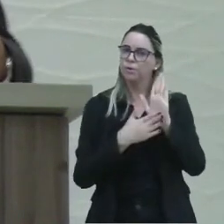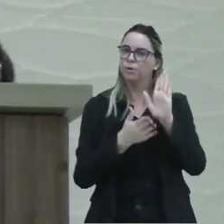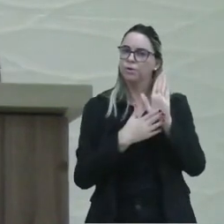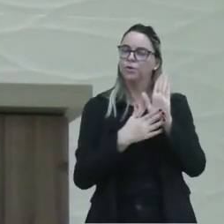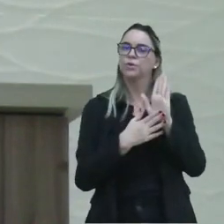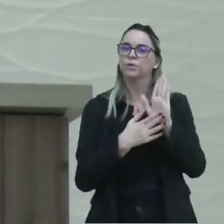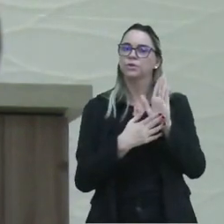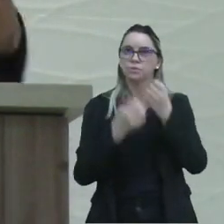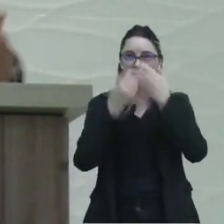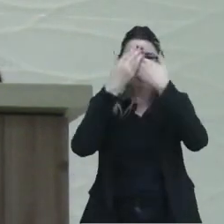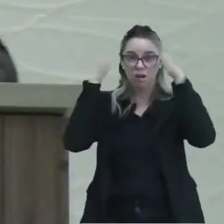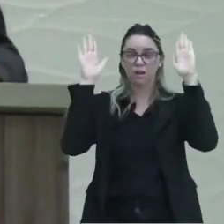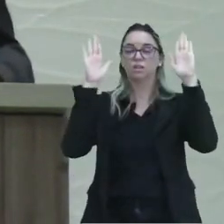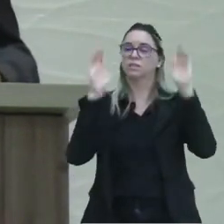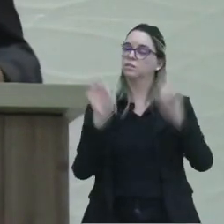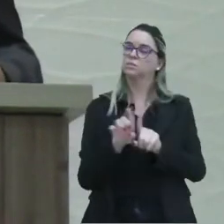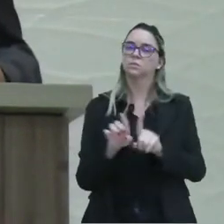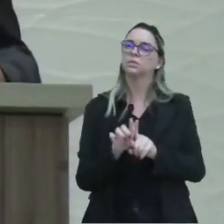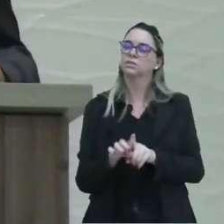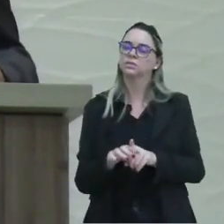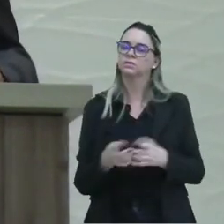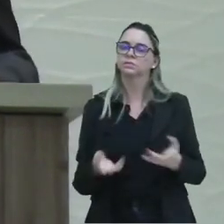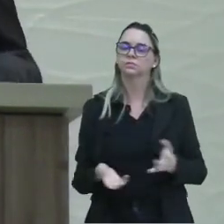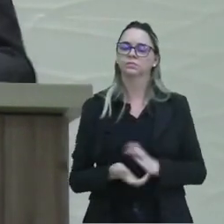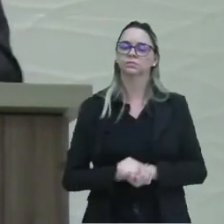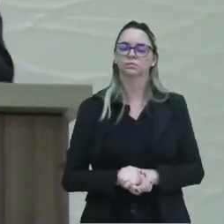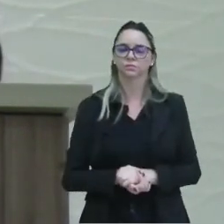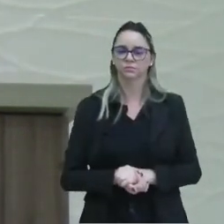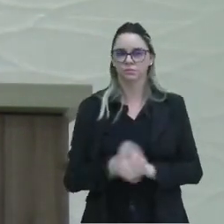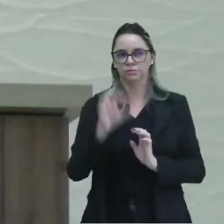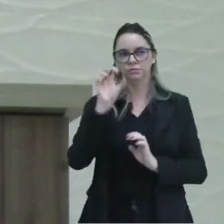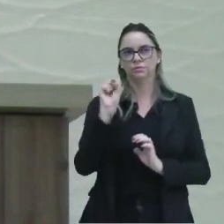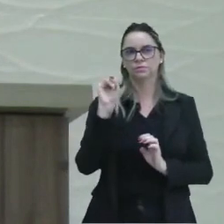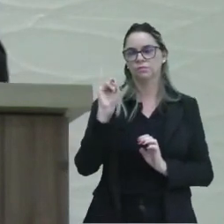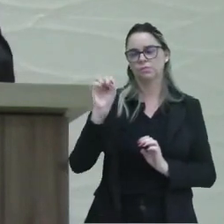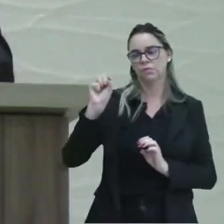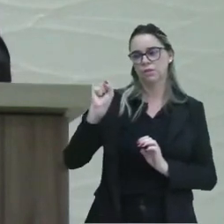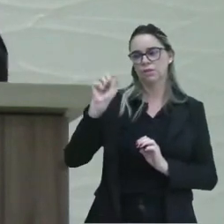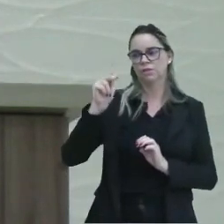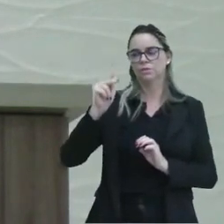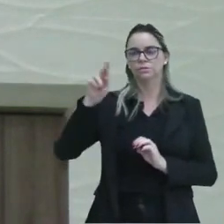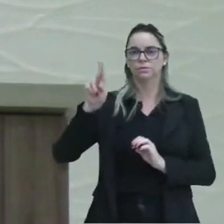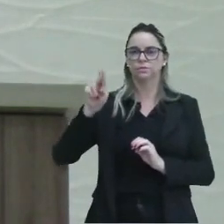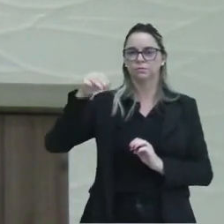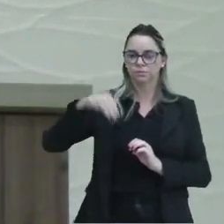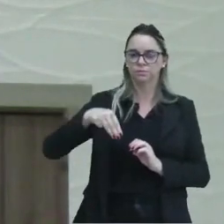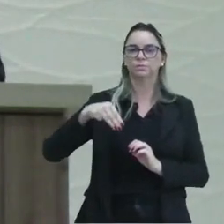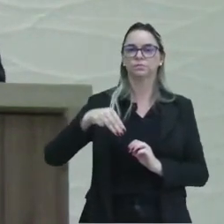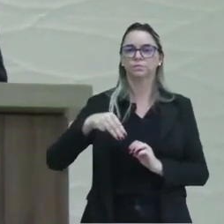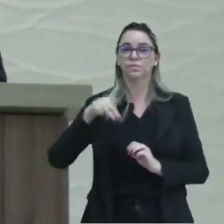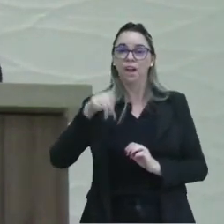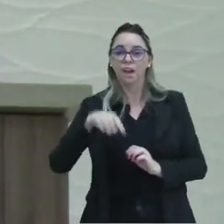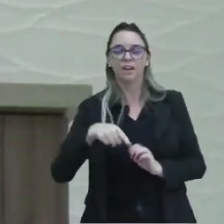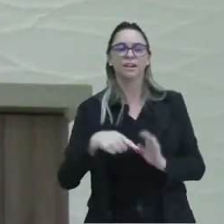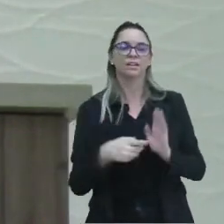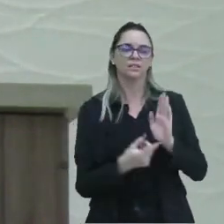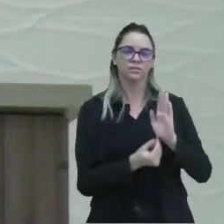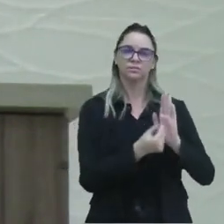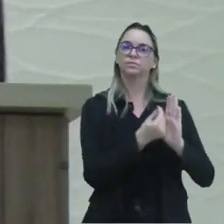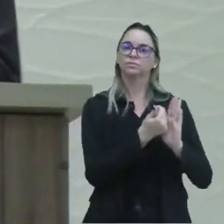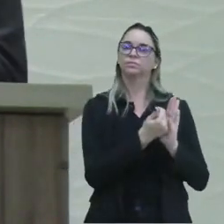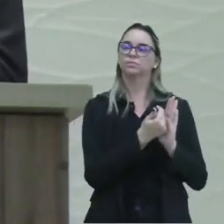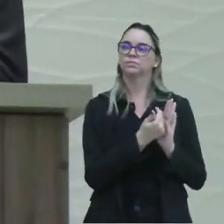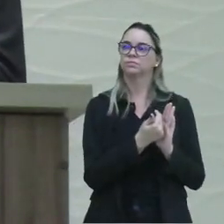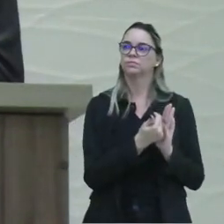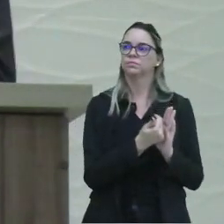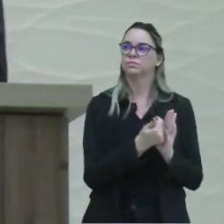muito transparente nessa questão. Não é? O CISPUM teve uma prestação de contas, nós tivemos, os